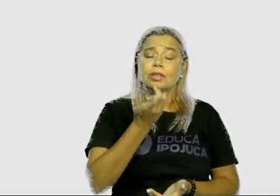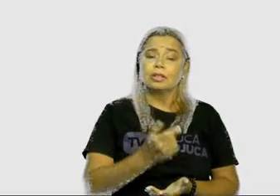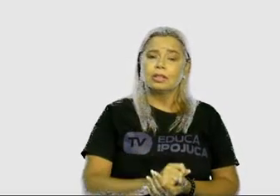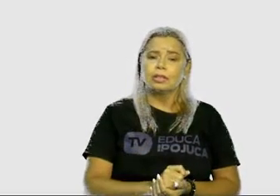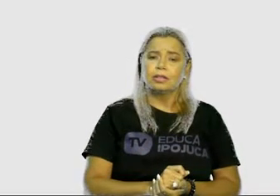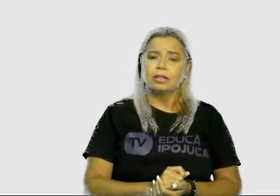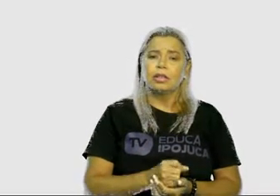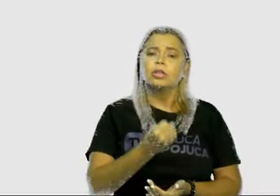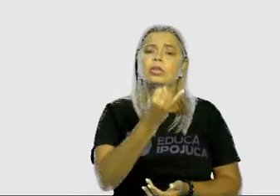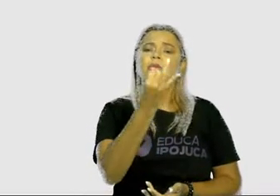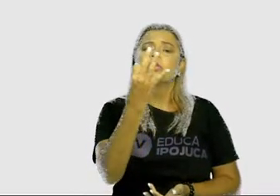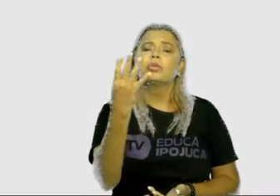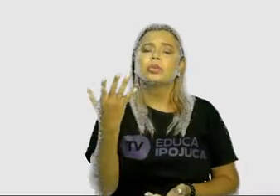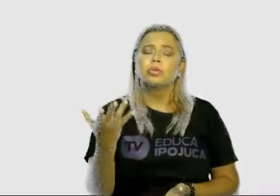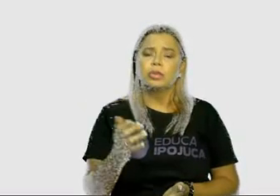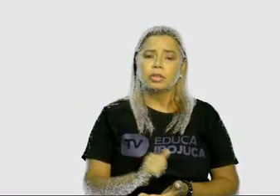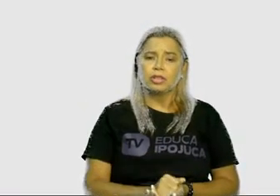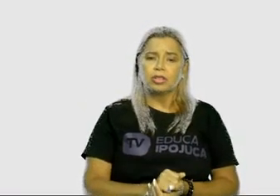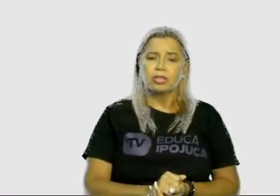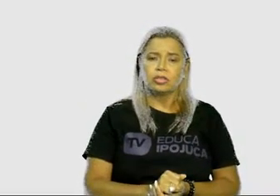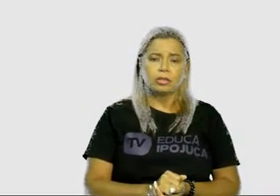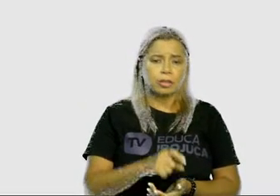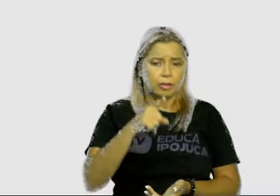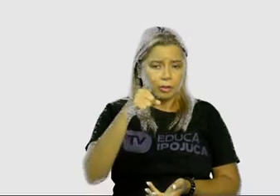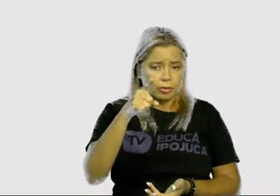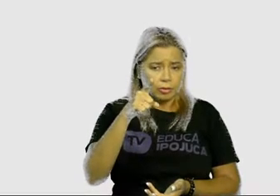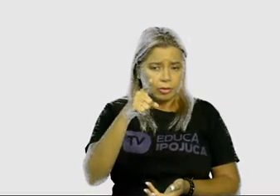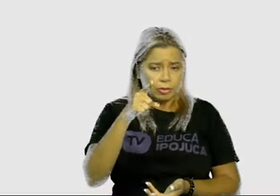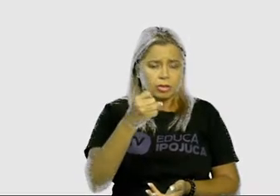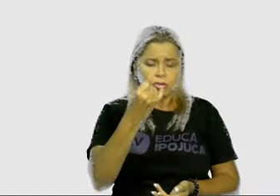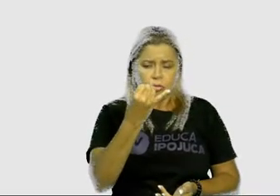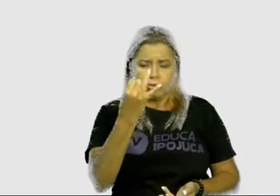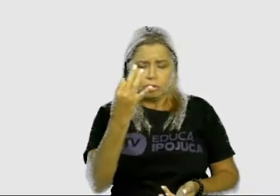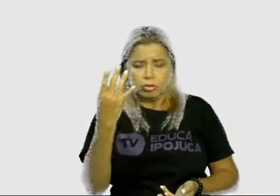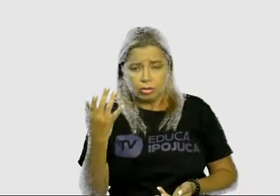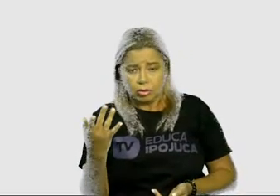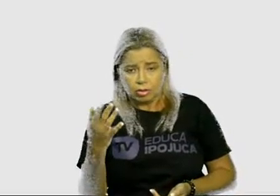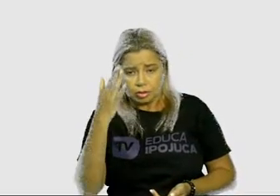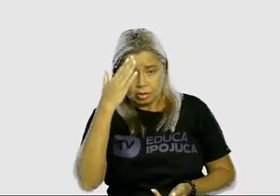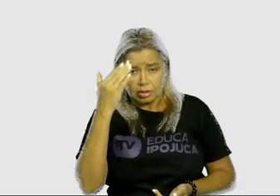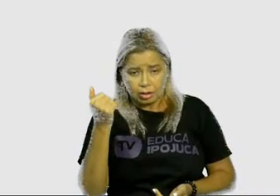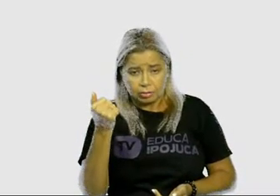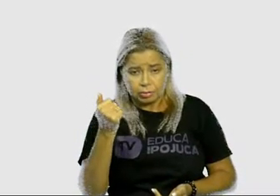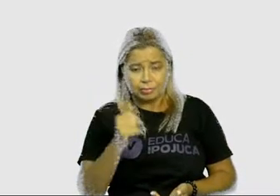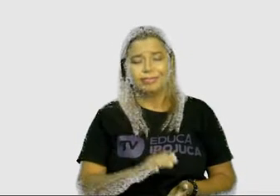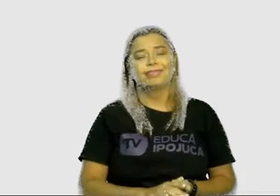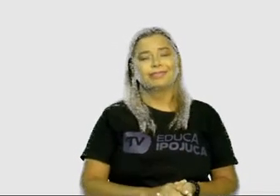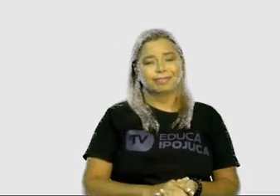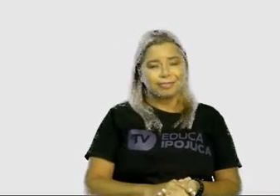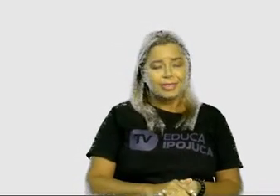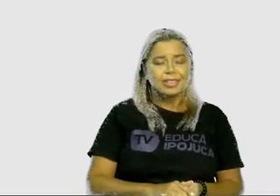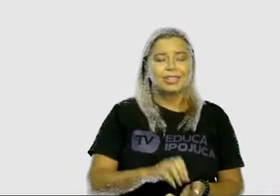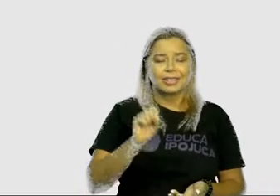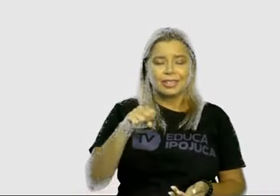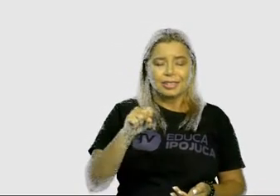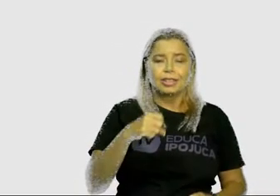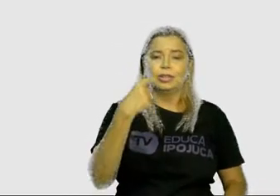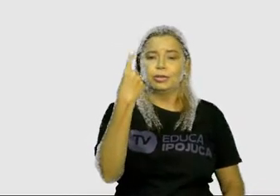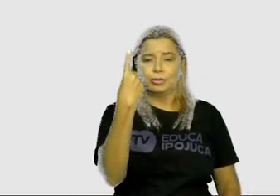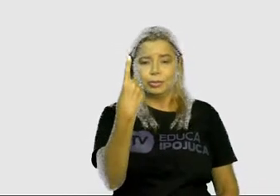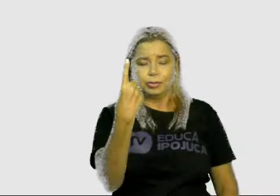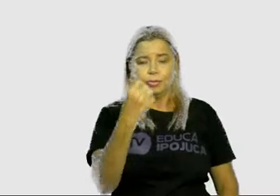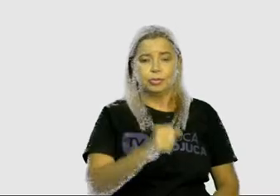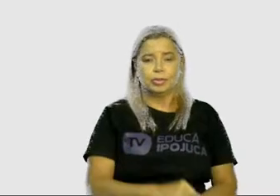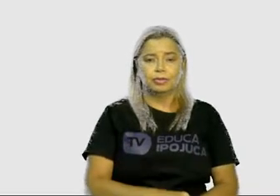é Hum será que vocês contaram bem E aí a gente só tem uma maçã logo